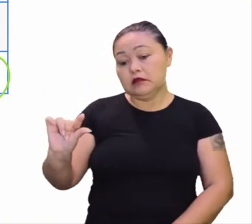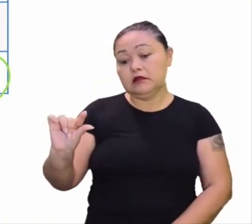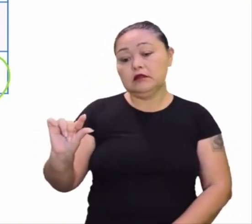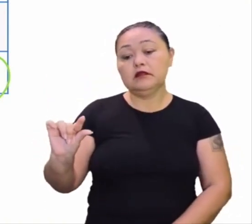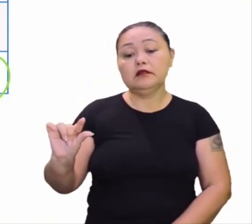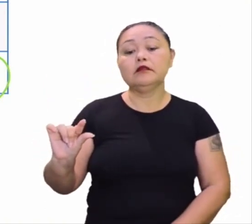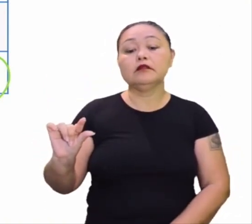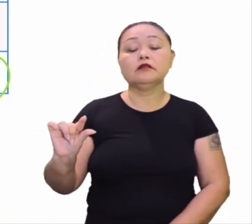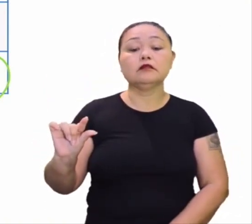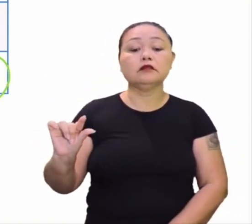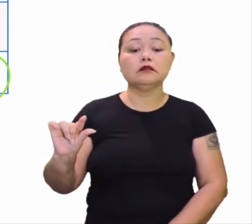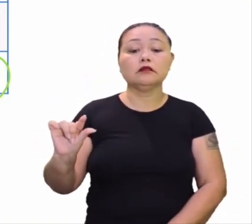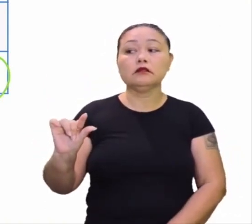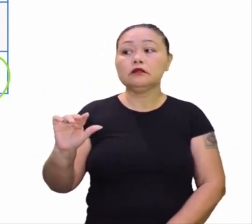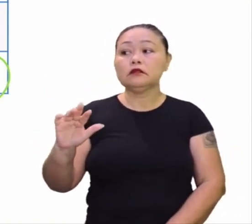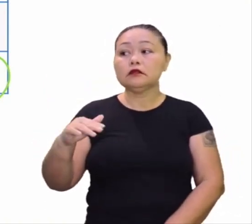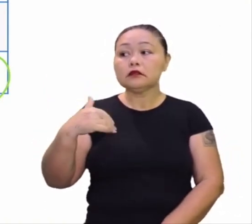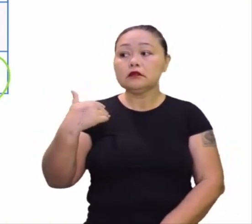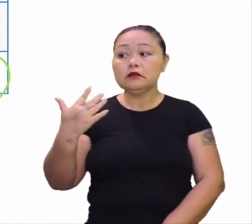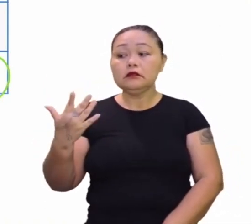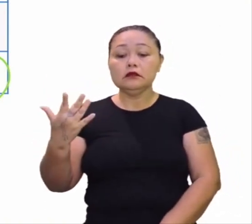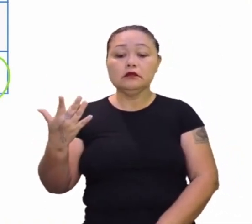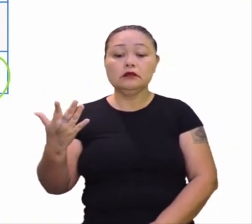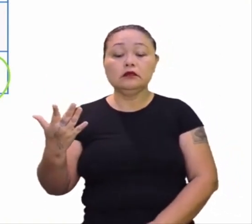né? Exatamente. Baixa. Então,